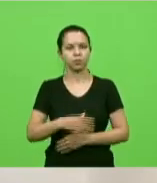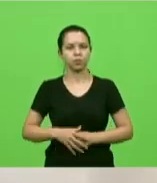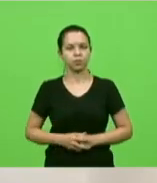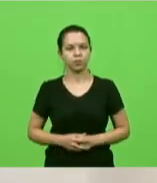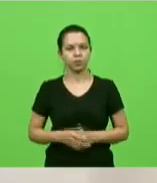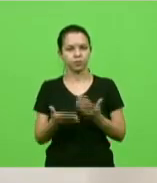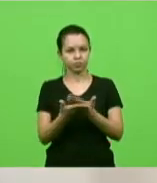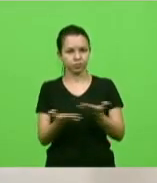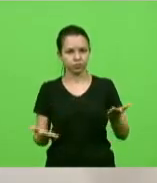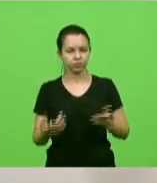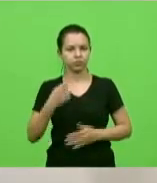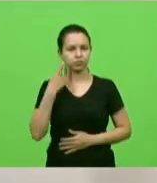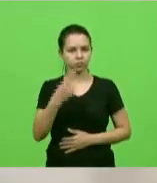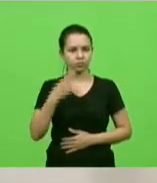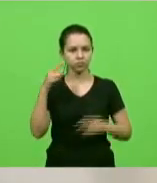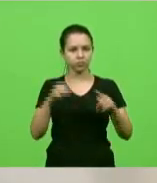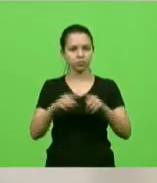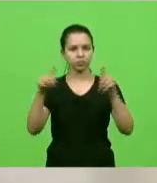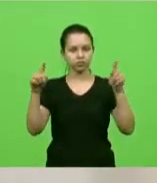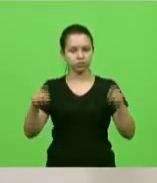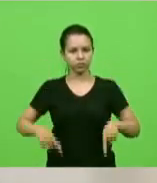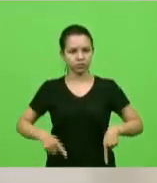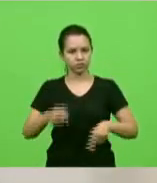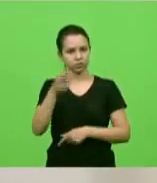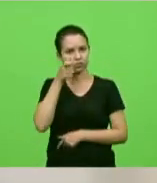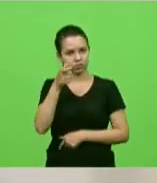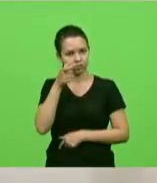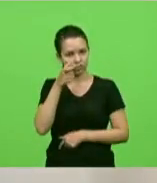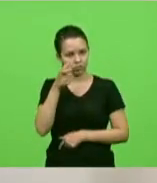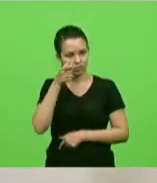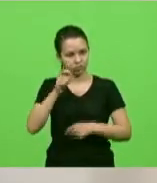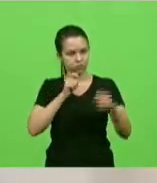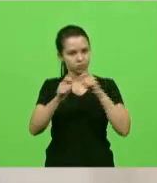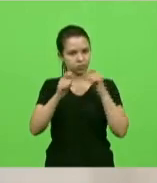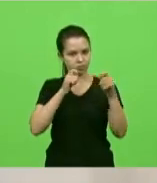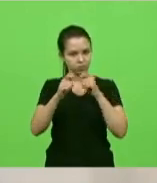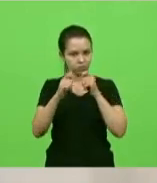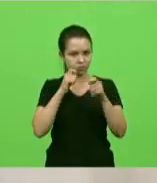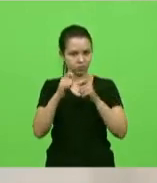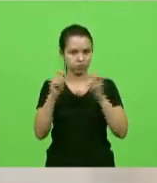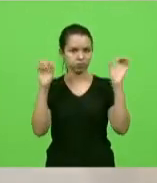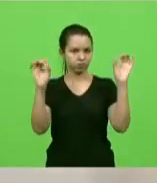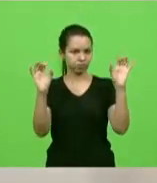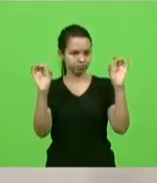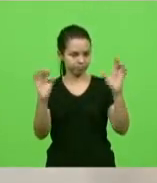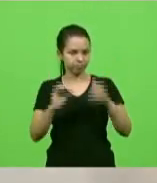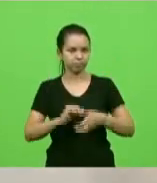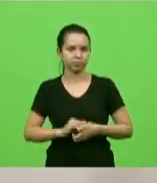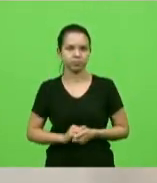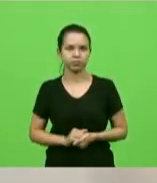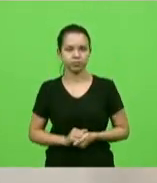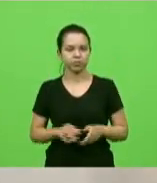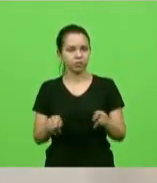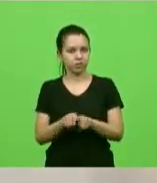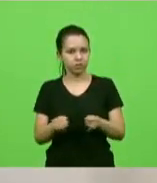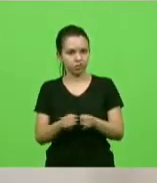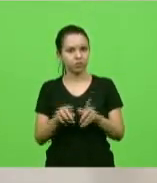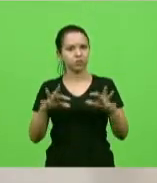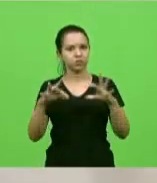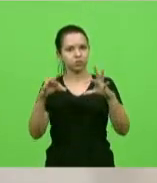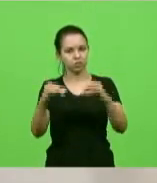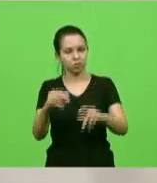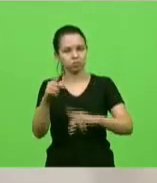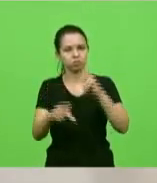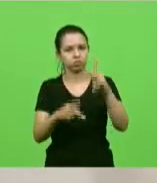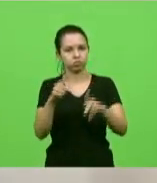colegas deputados, os servidores que estão acompanhando e nos assessorando nesta oportunidade, bem como todos os